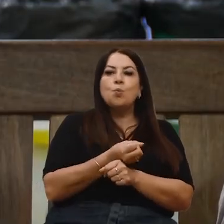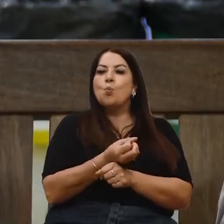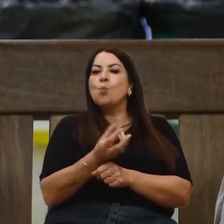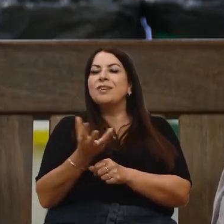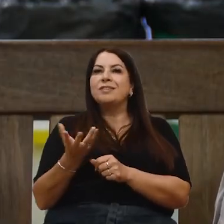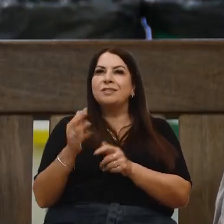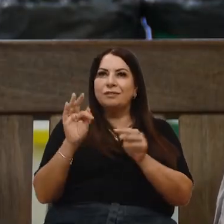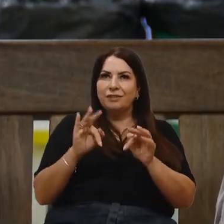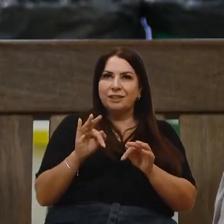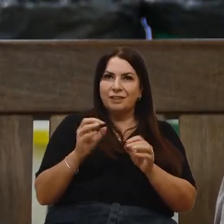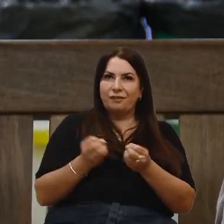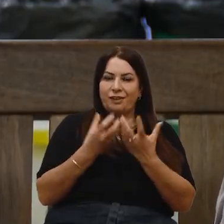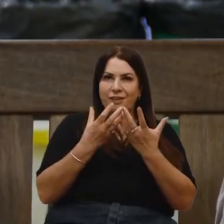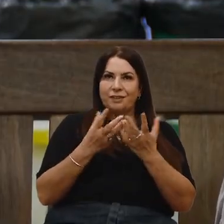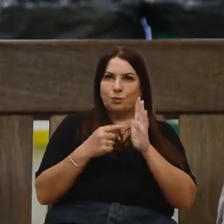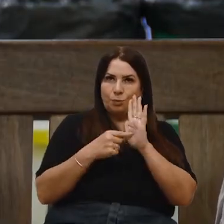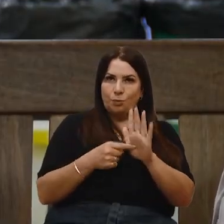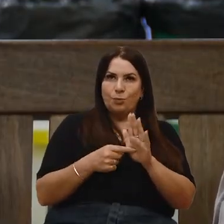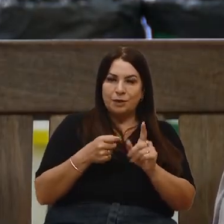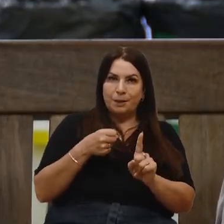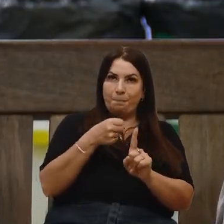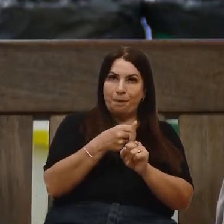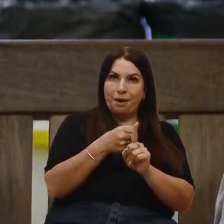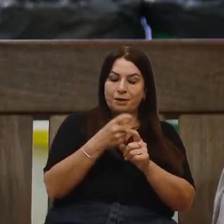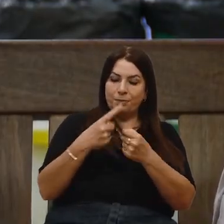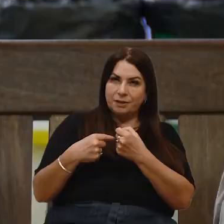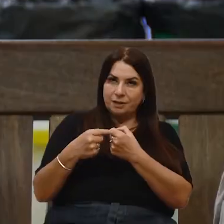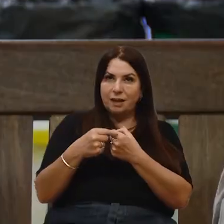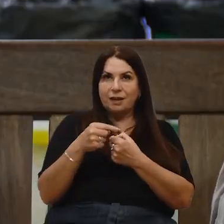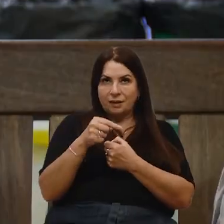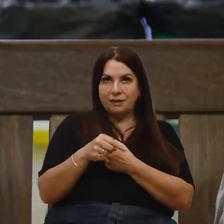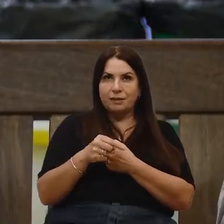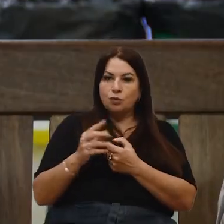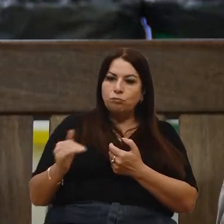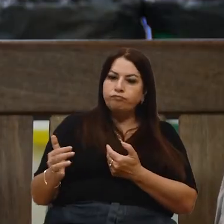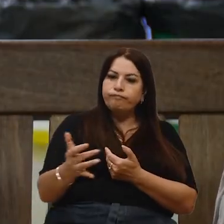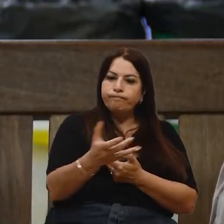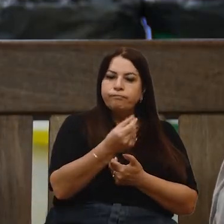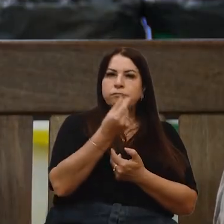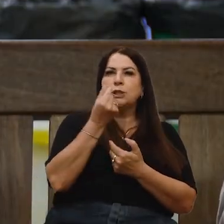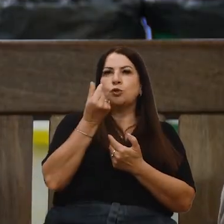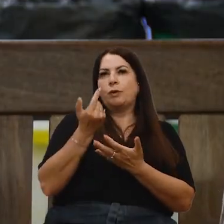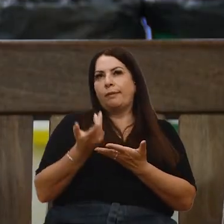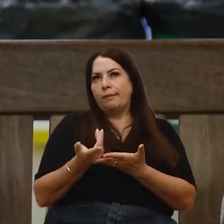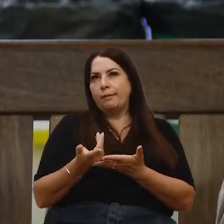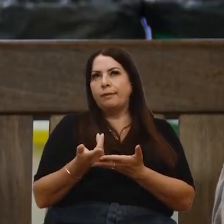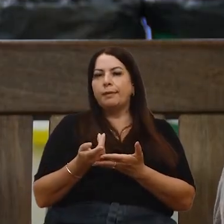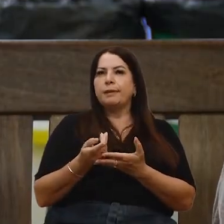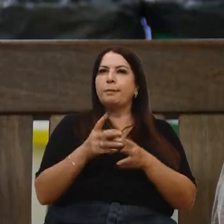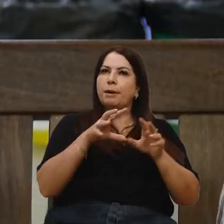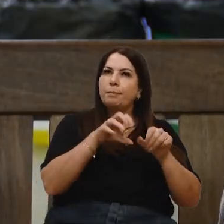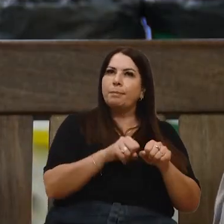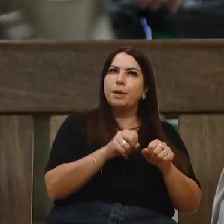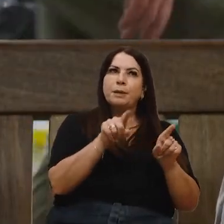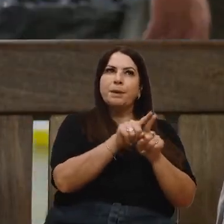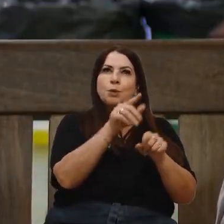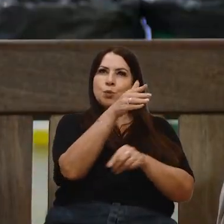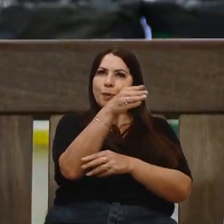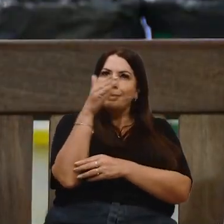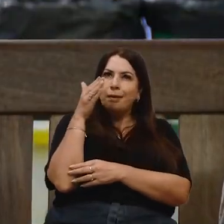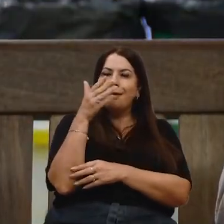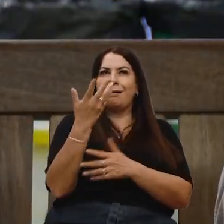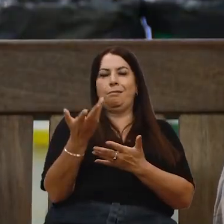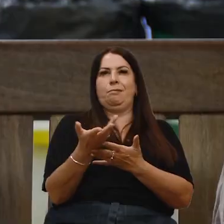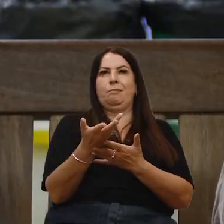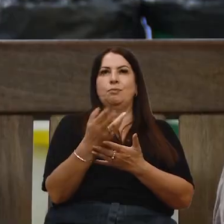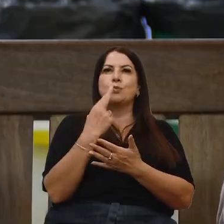depois quantificado ao final da festa, né? O que trouxe de impacto para a cidade a partir da arrecadação, a partir da ocupação da rede